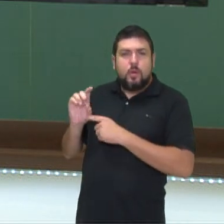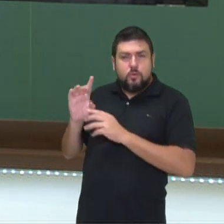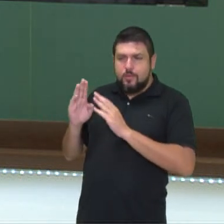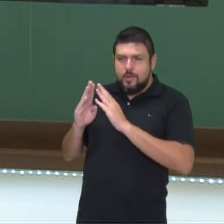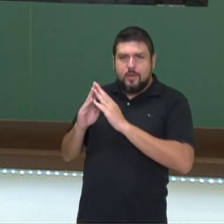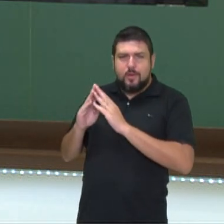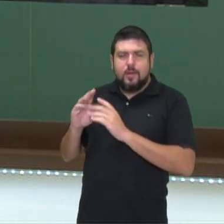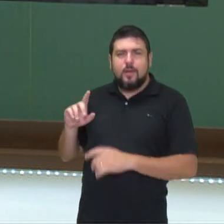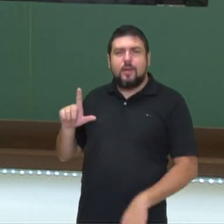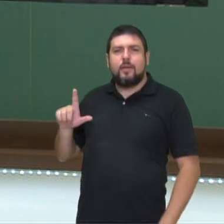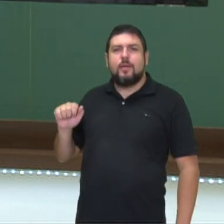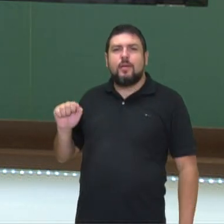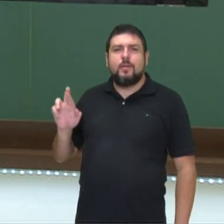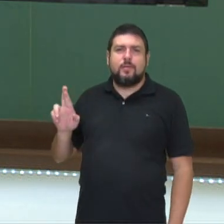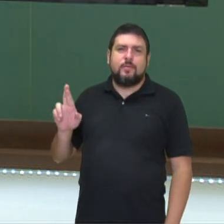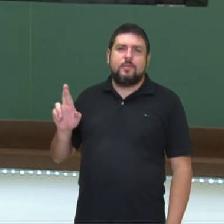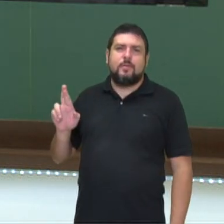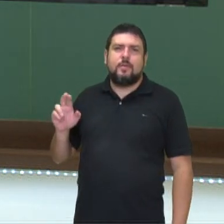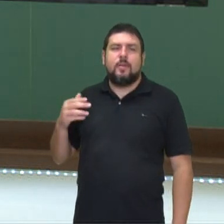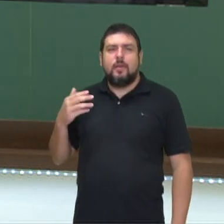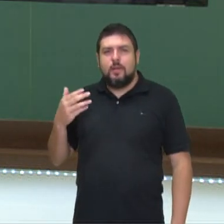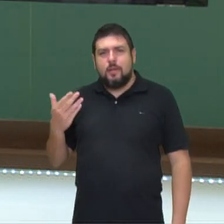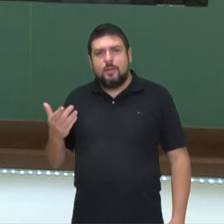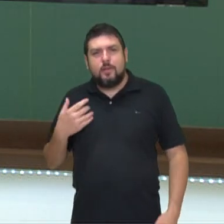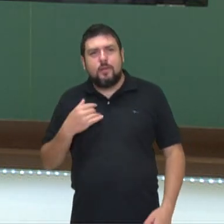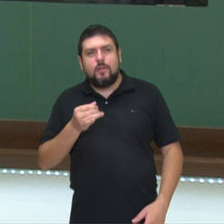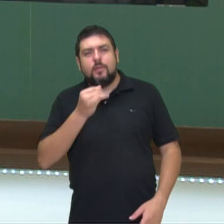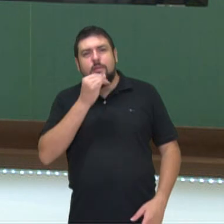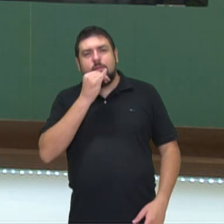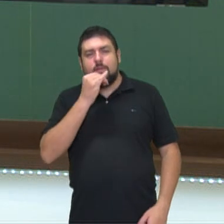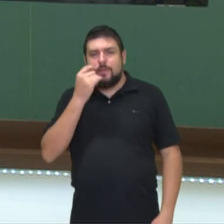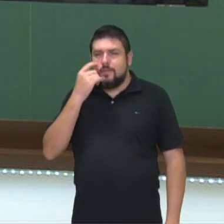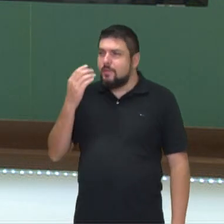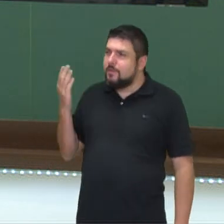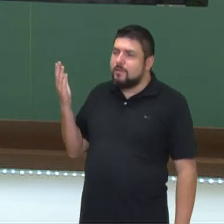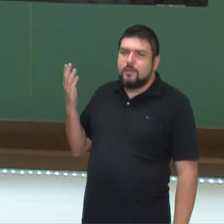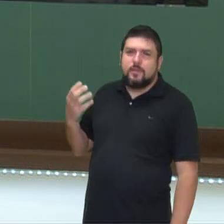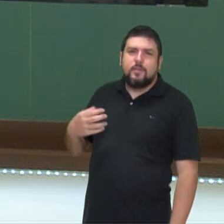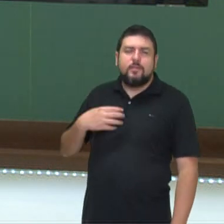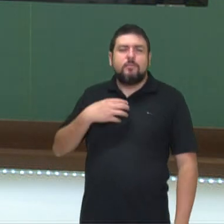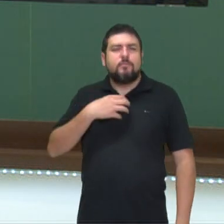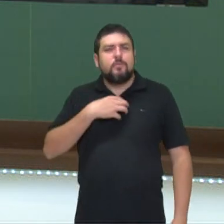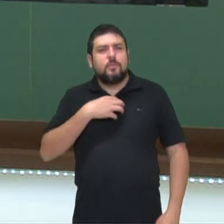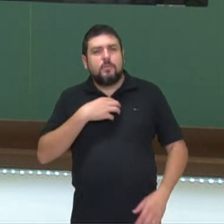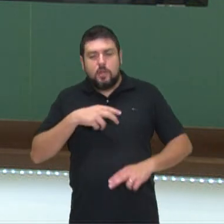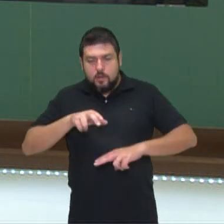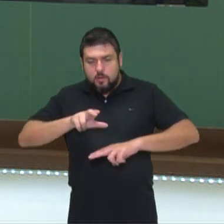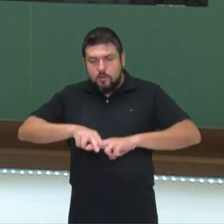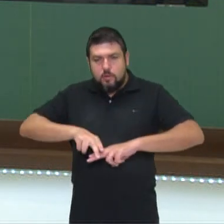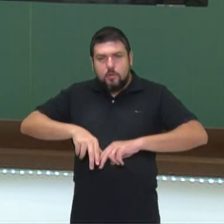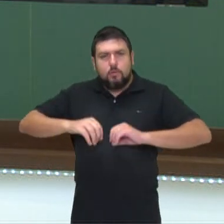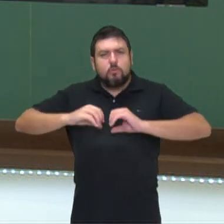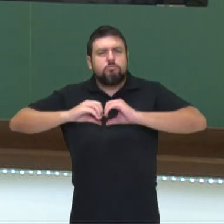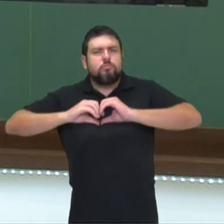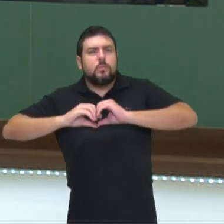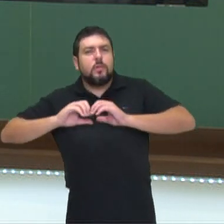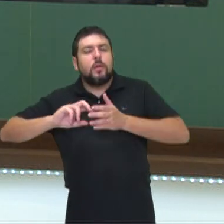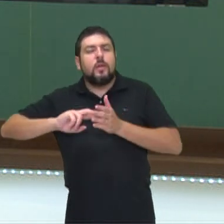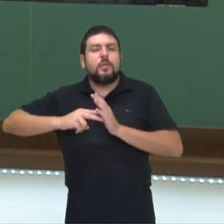Ele tinha uma família. Nós temos aqui o quadrinho exemplificando ali o aconchego, o coração, algo fraternal,